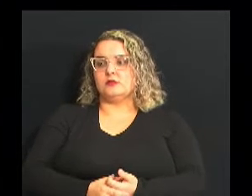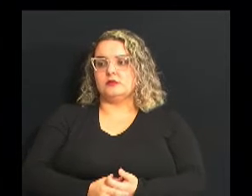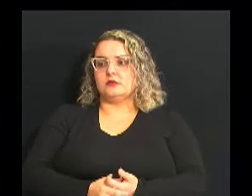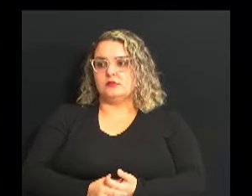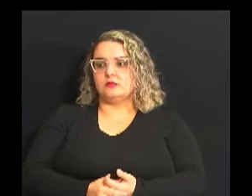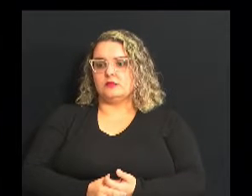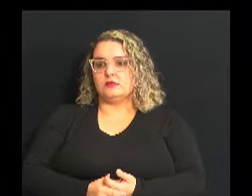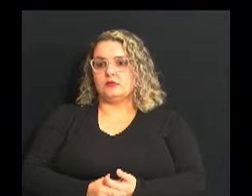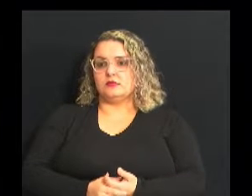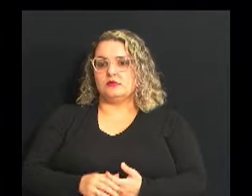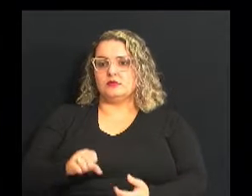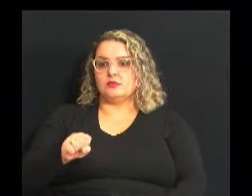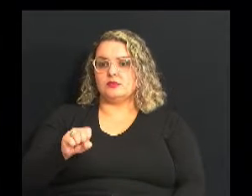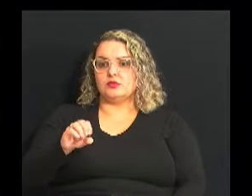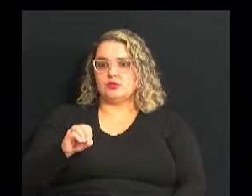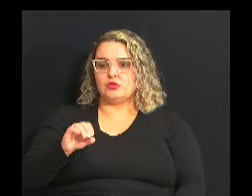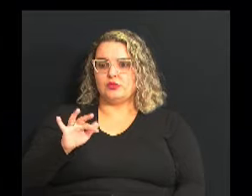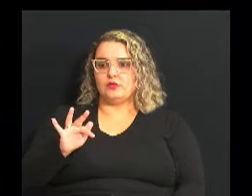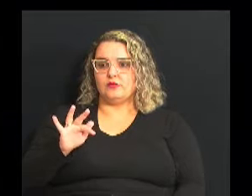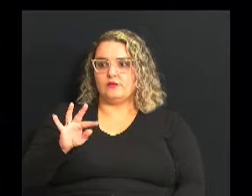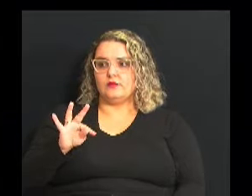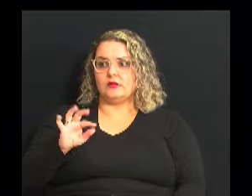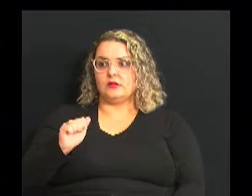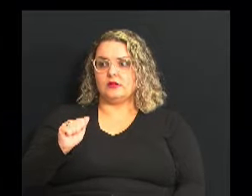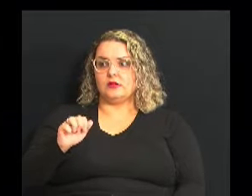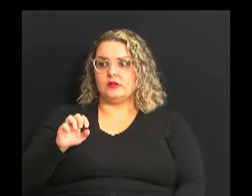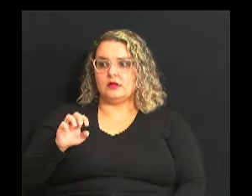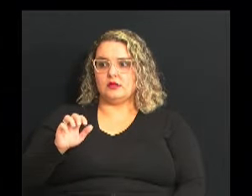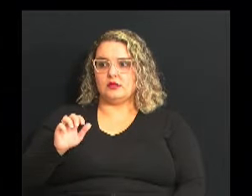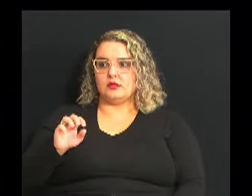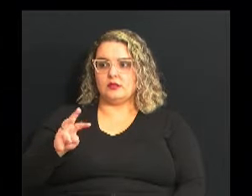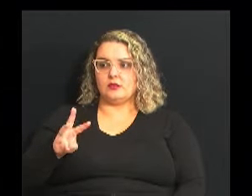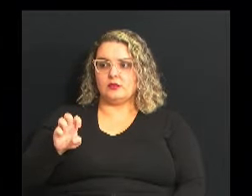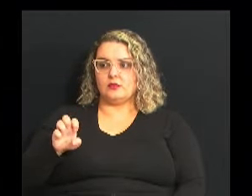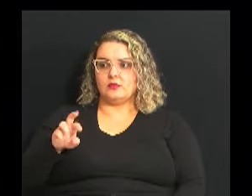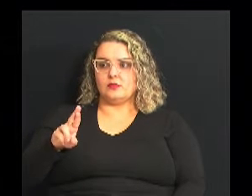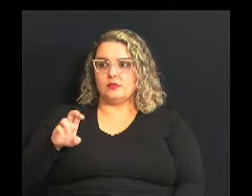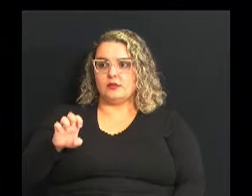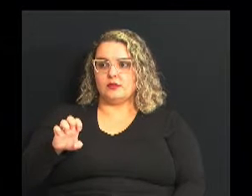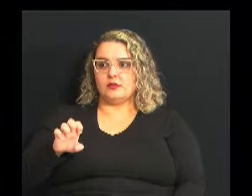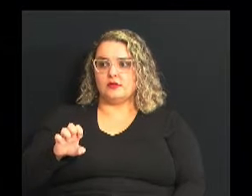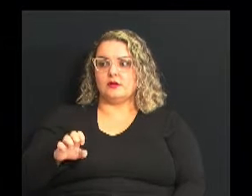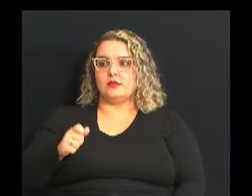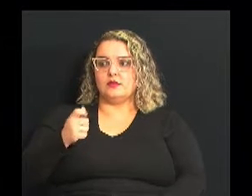softwares que a gente compra. Nós temos